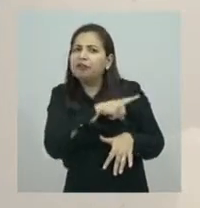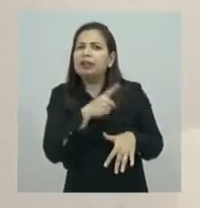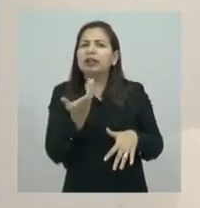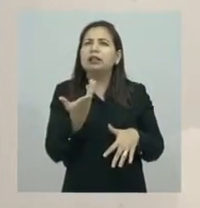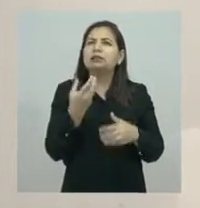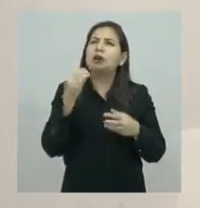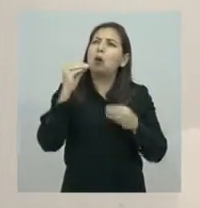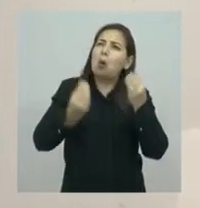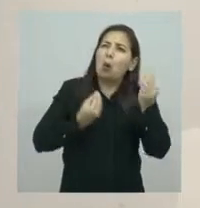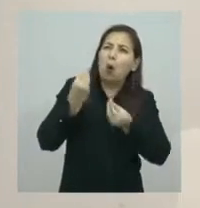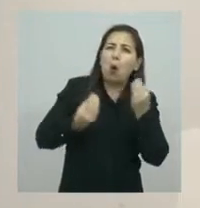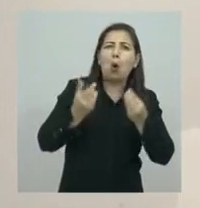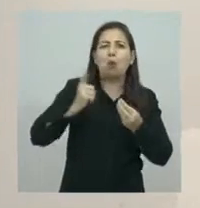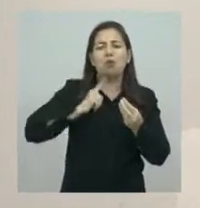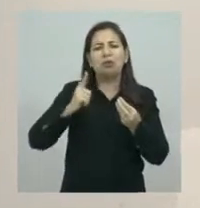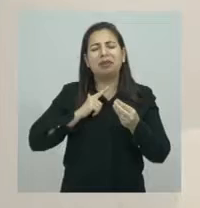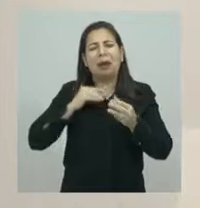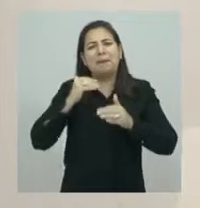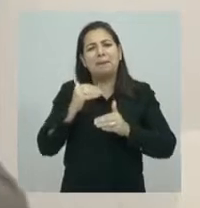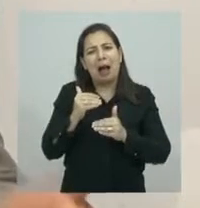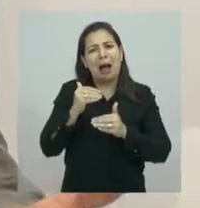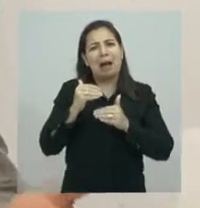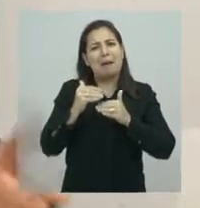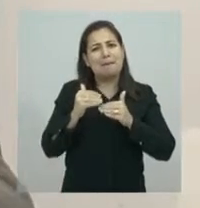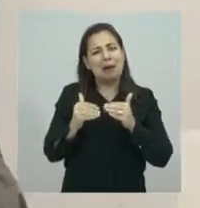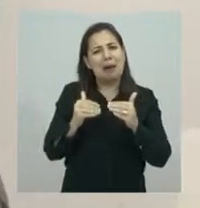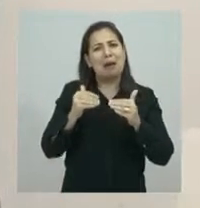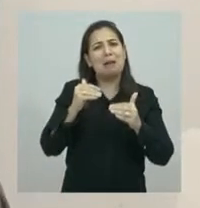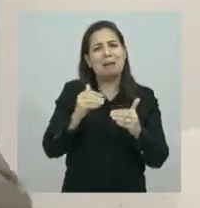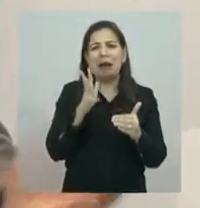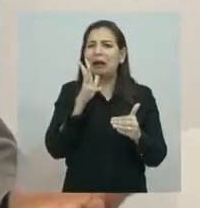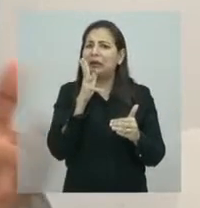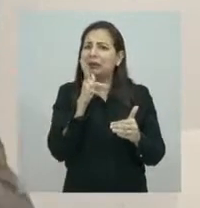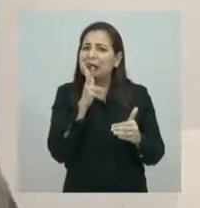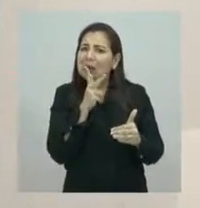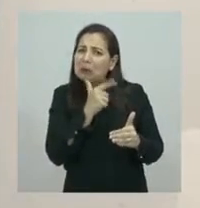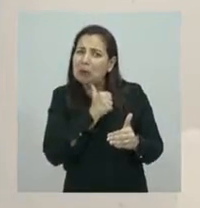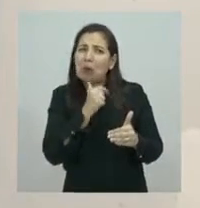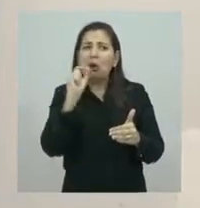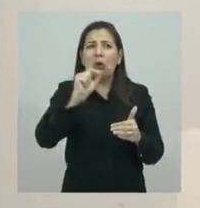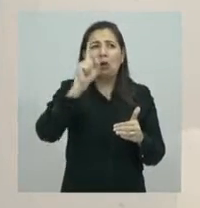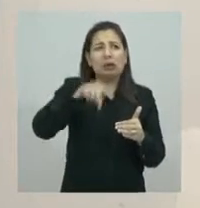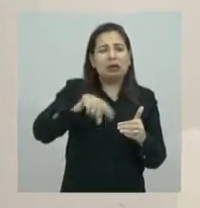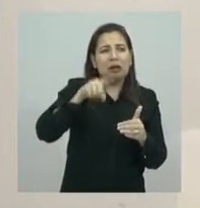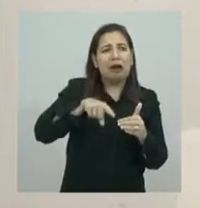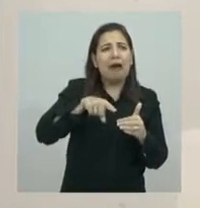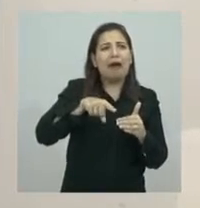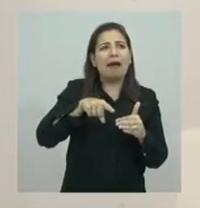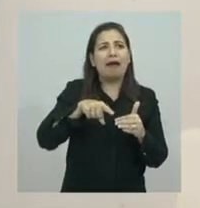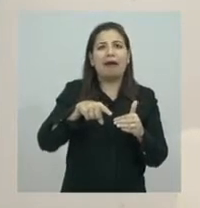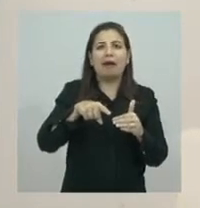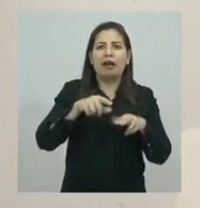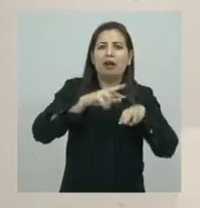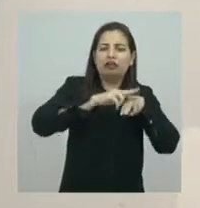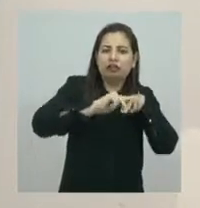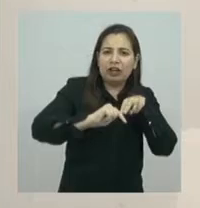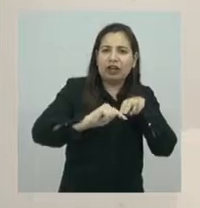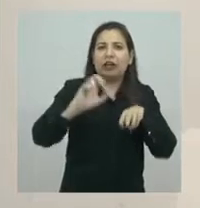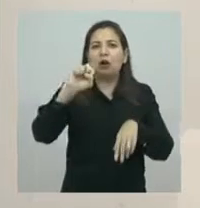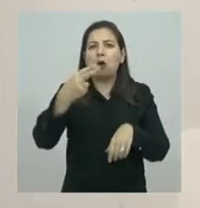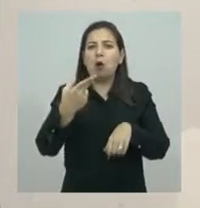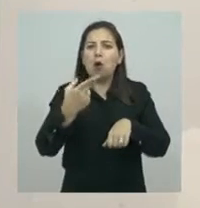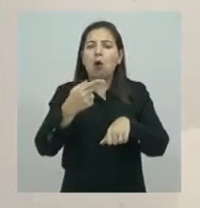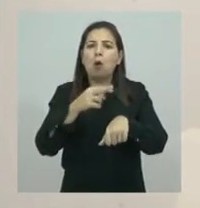tão lenta o avanço nessas questões quando diz respeito à raça ou gênero? É porque ela precisa,